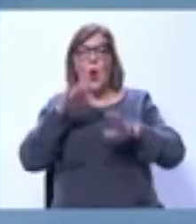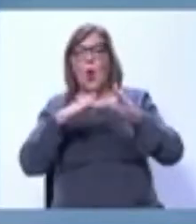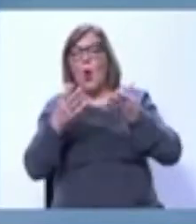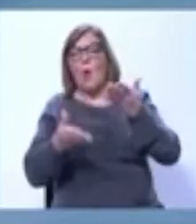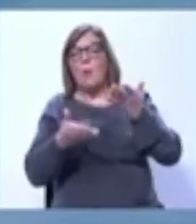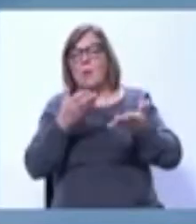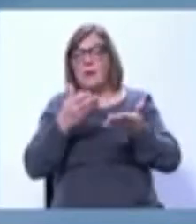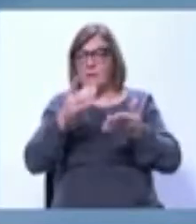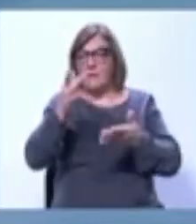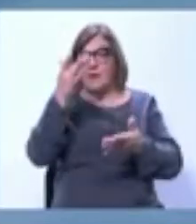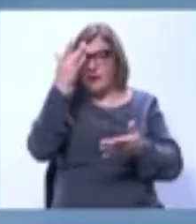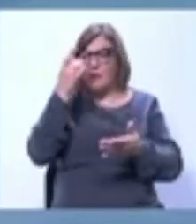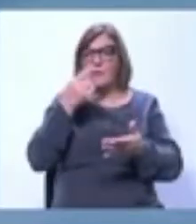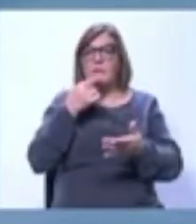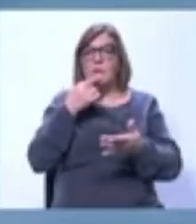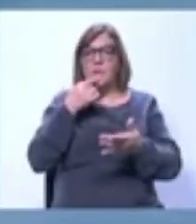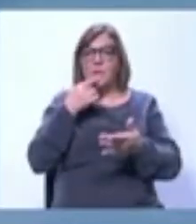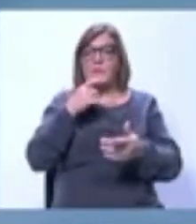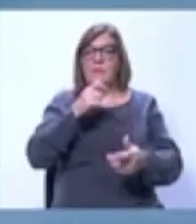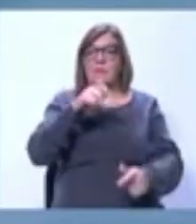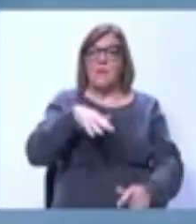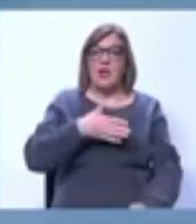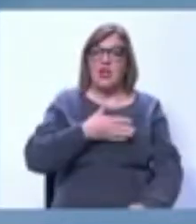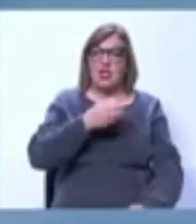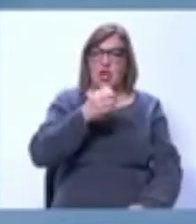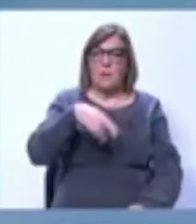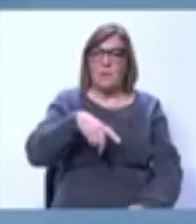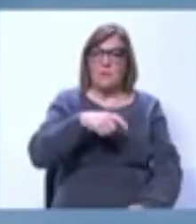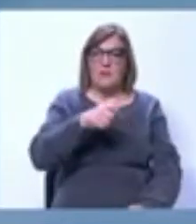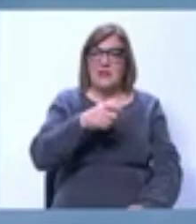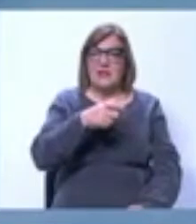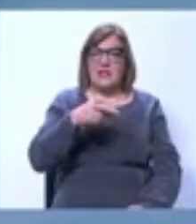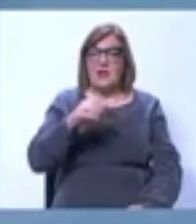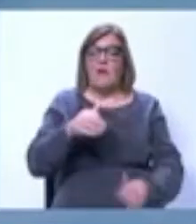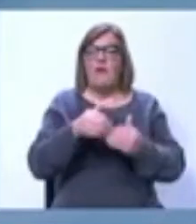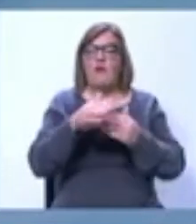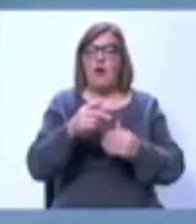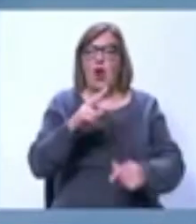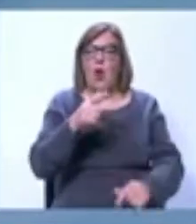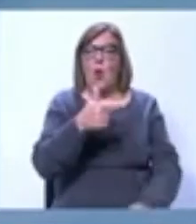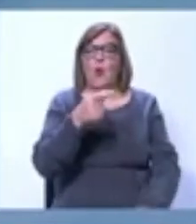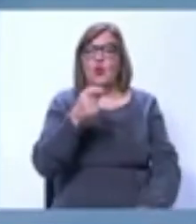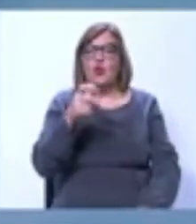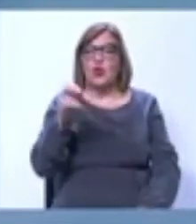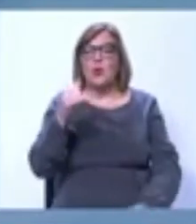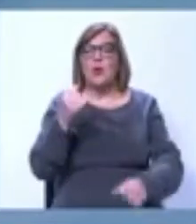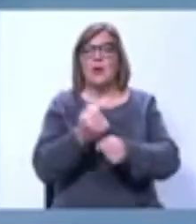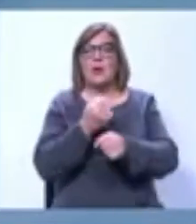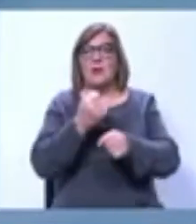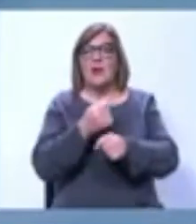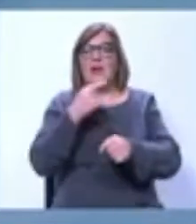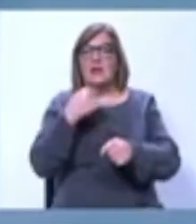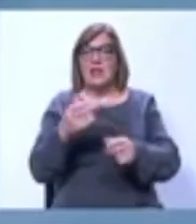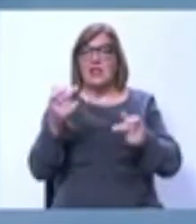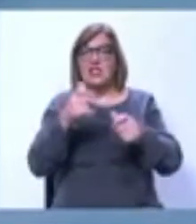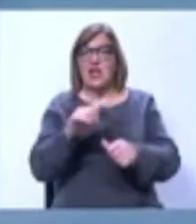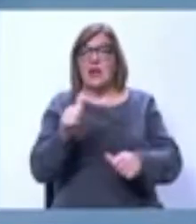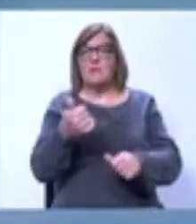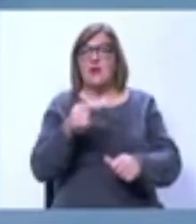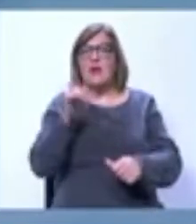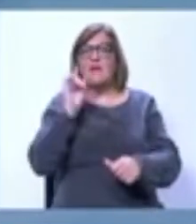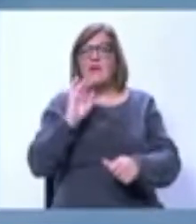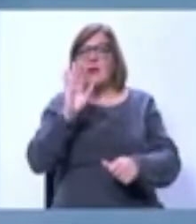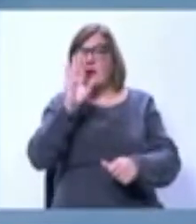perceberam que não sei que acontece ver eu não metriose tecido endometrial fora do E onde ele está a Tem atividade e chega mesmo a